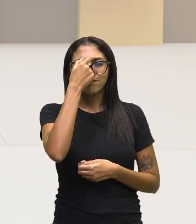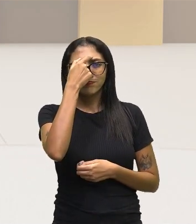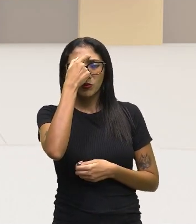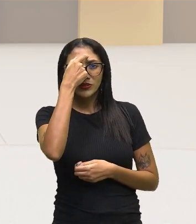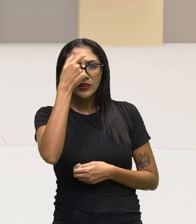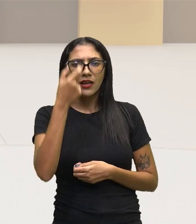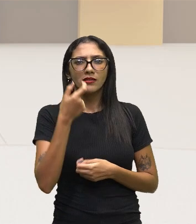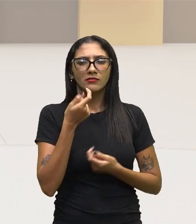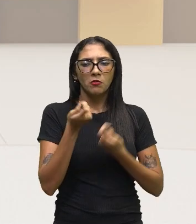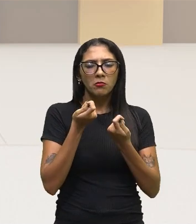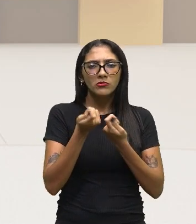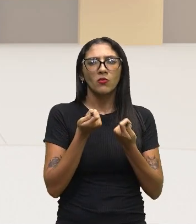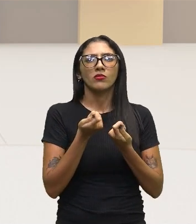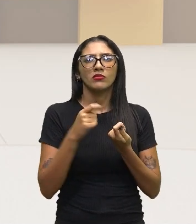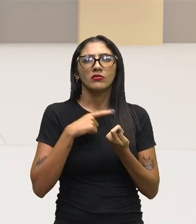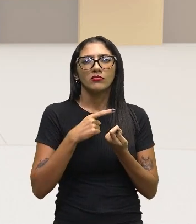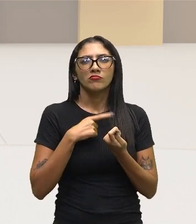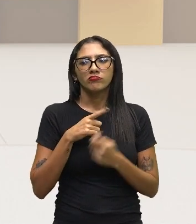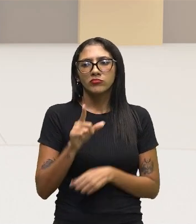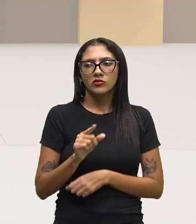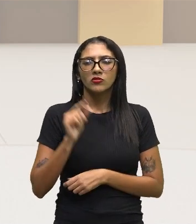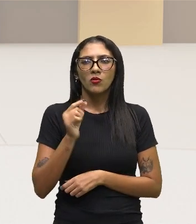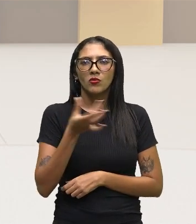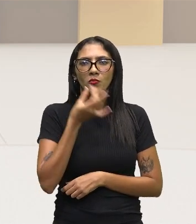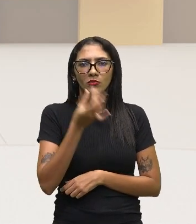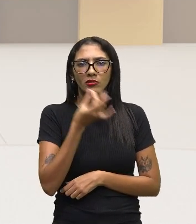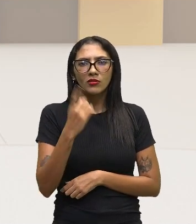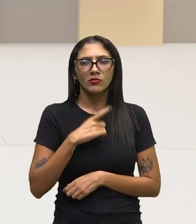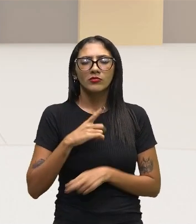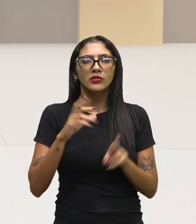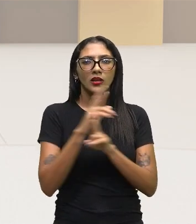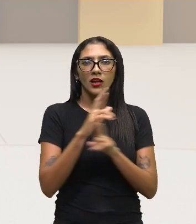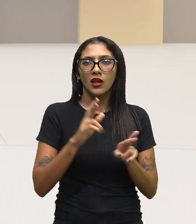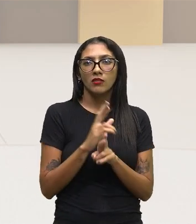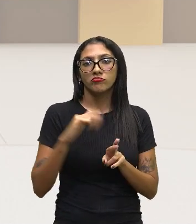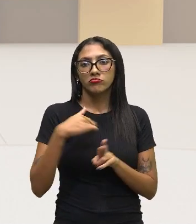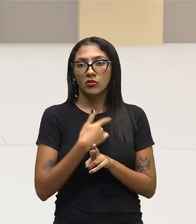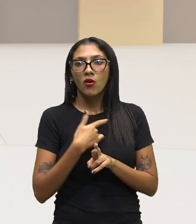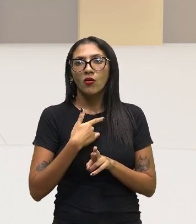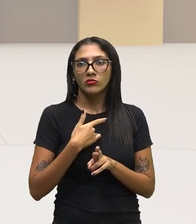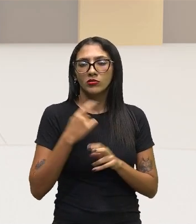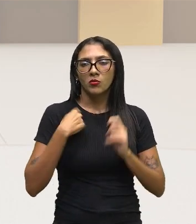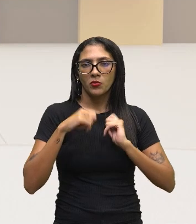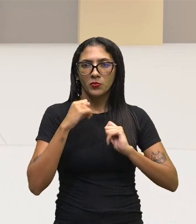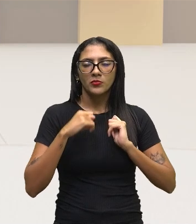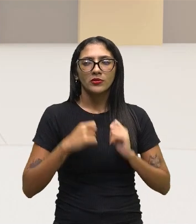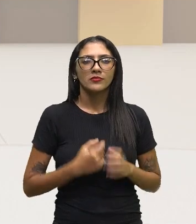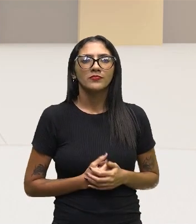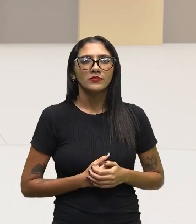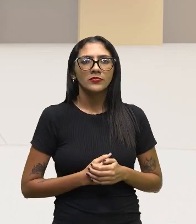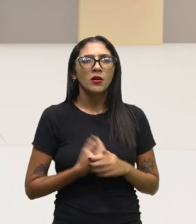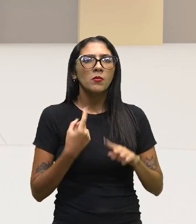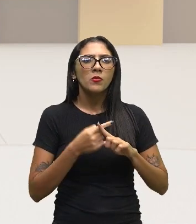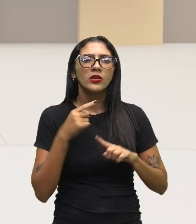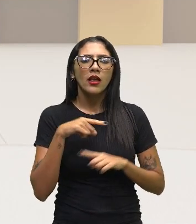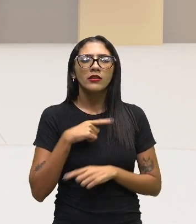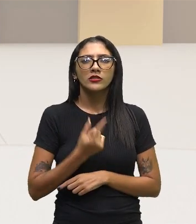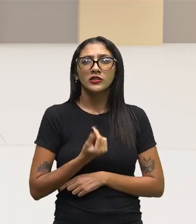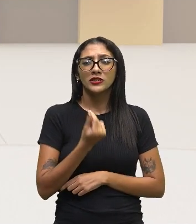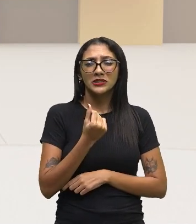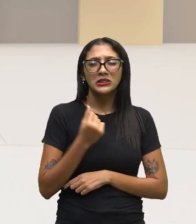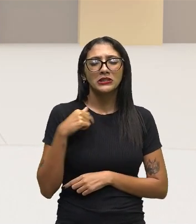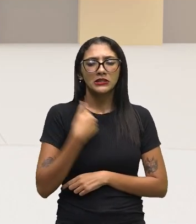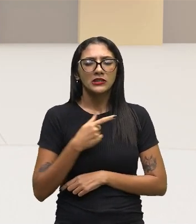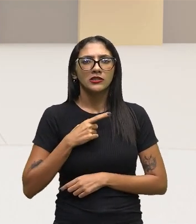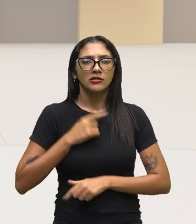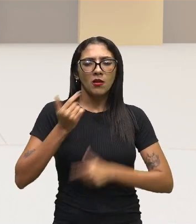na hora de tomar uma decisão relativa às suas finanças. Por quê? Porque é aquele dinheiro que você